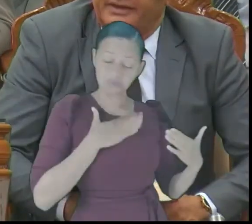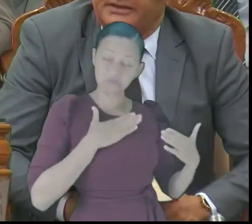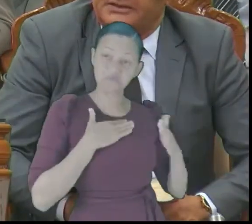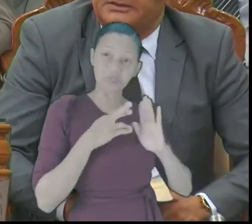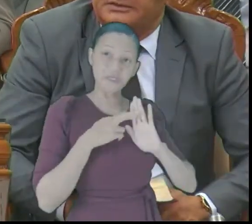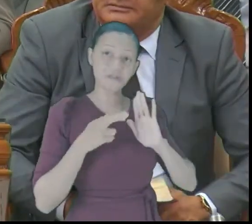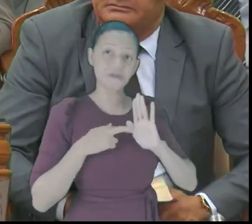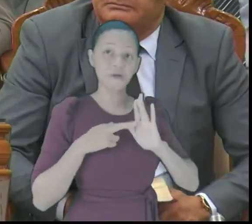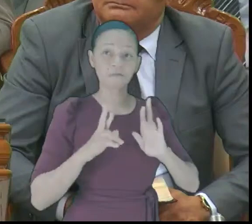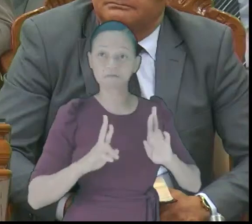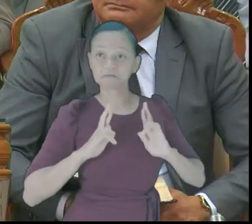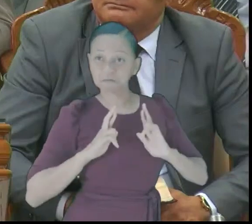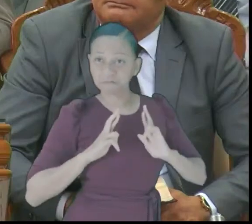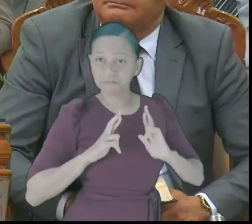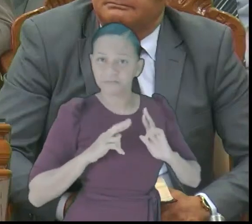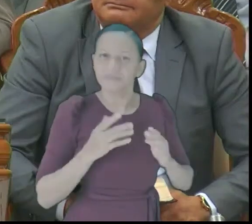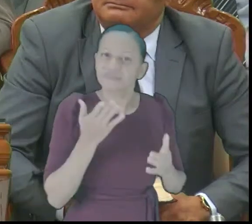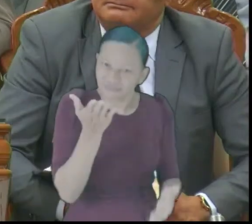regras.